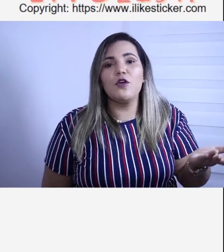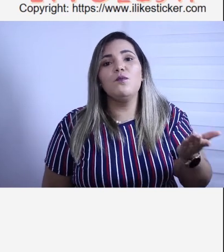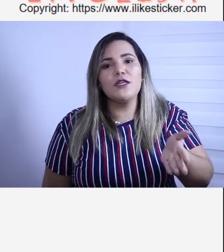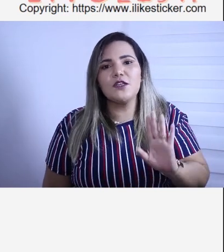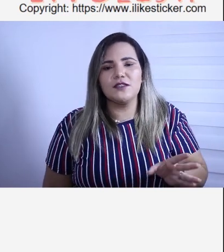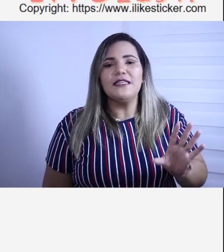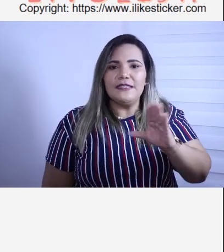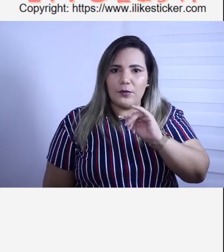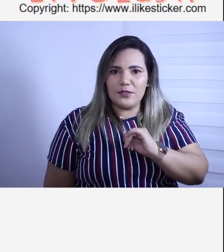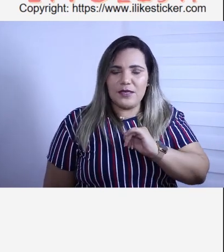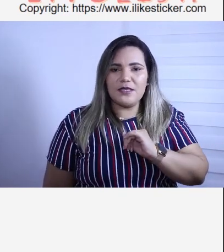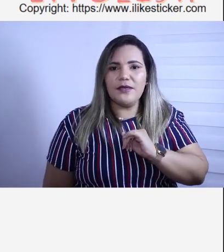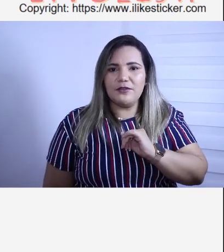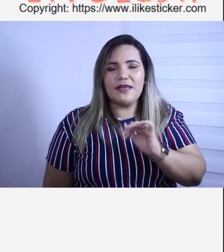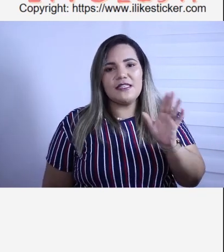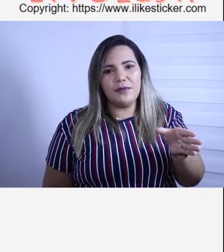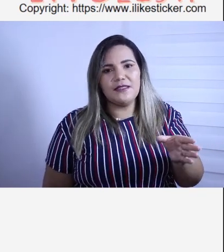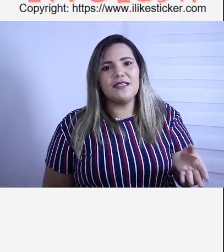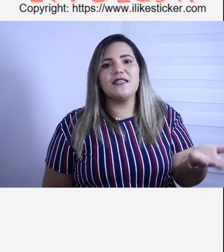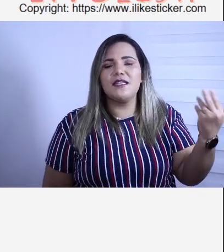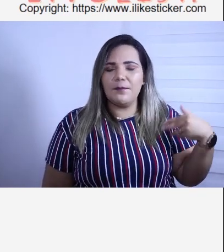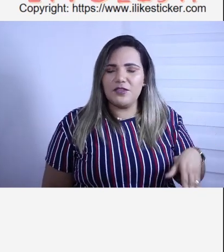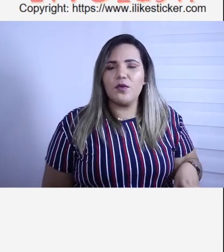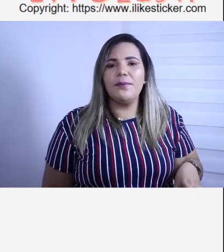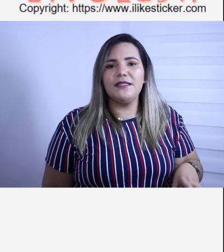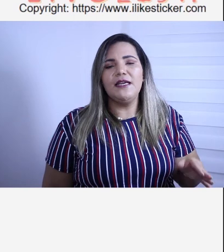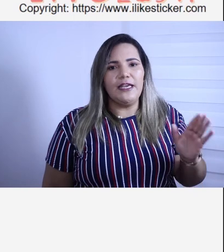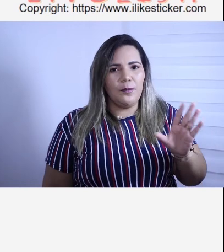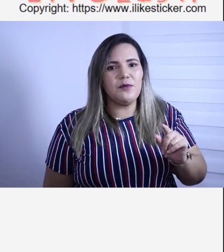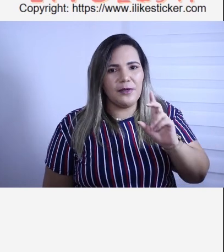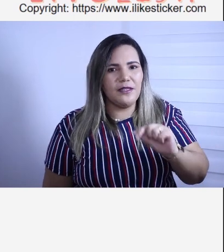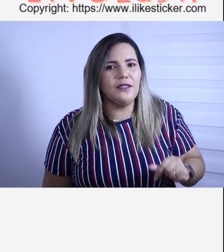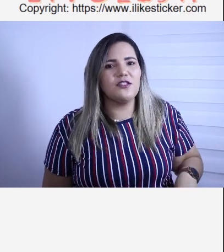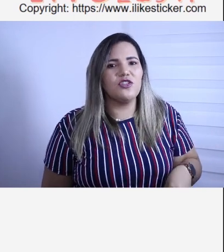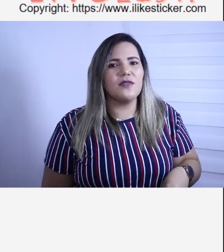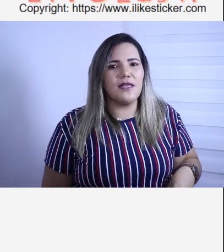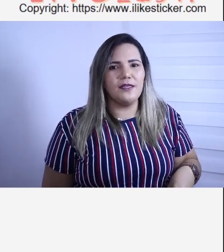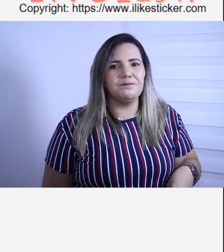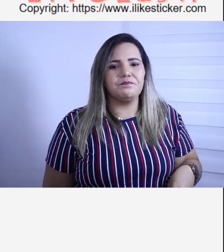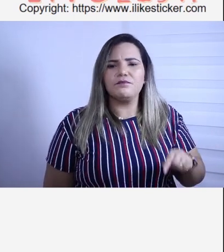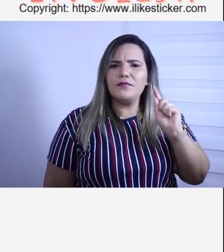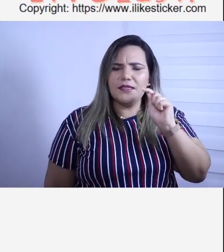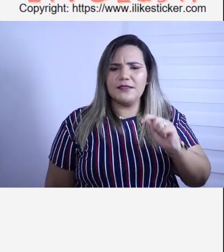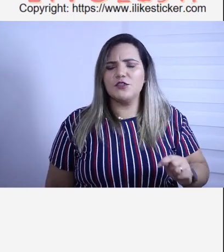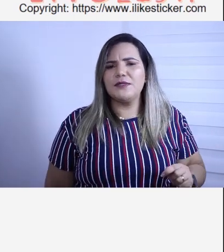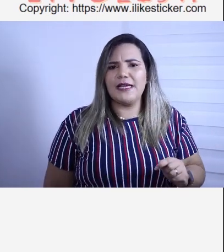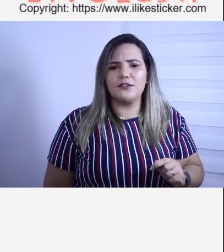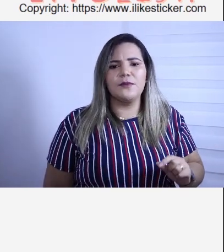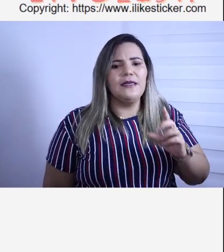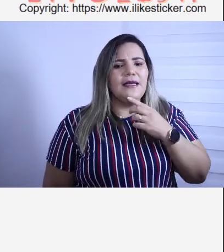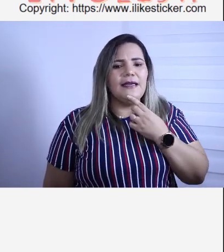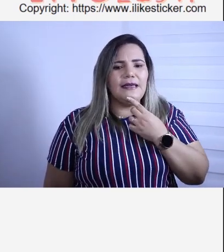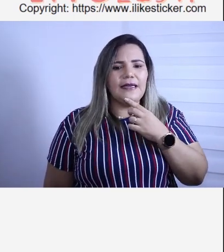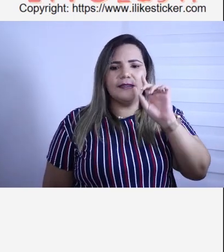para significar como boa sorte então a expressão em inglês é bem interessante que a pessoa aprende eu mesmo aprendi assistindo uma série que